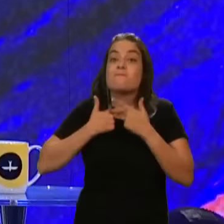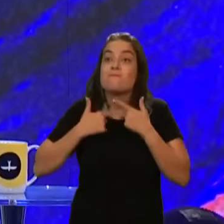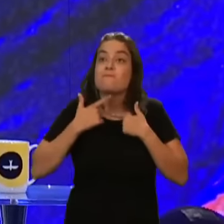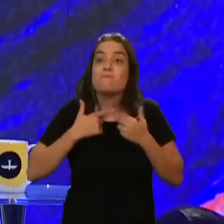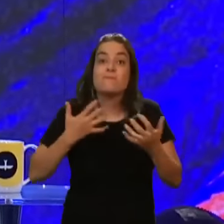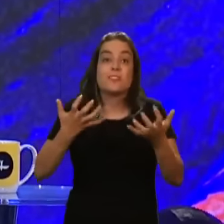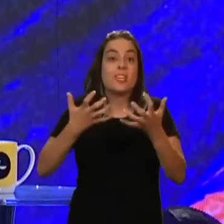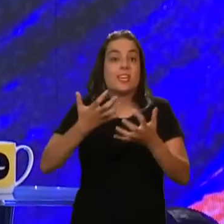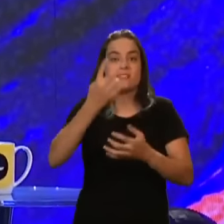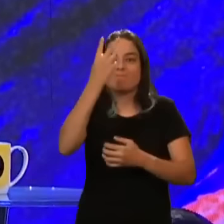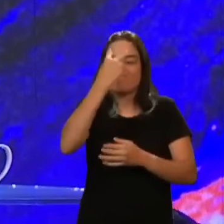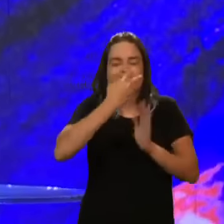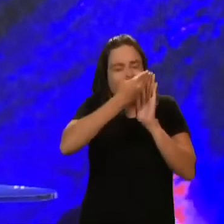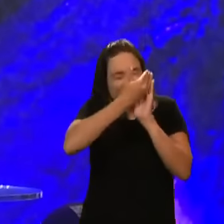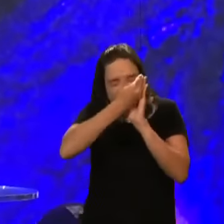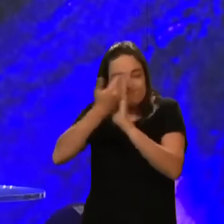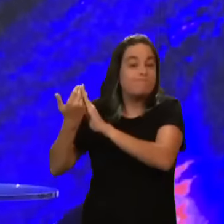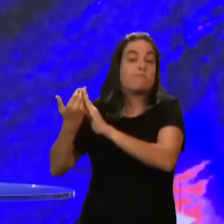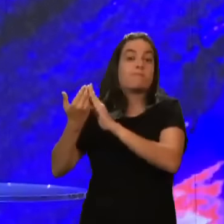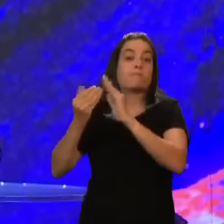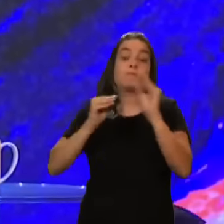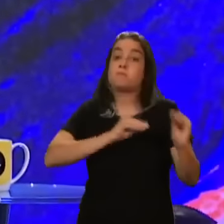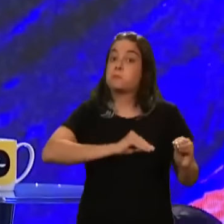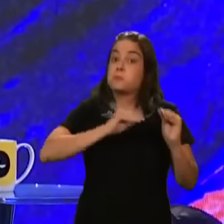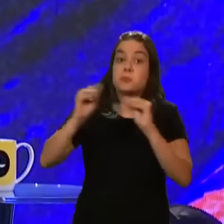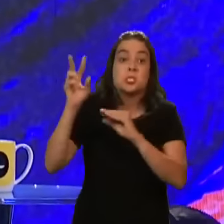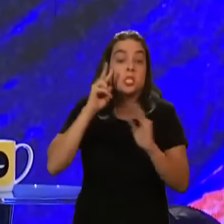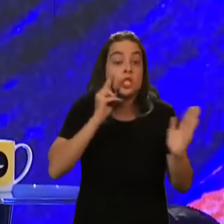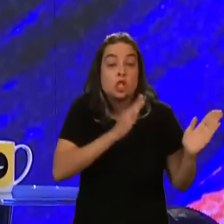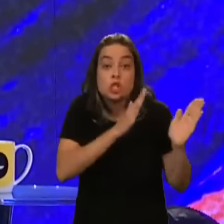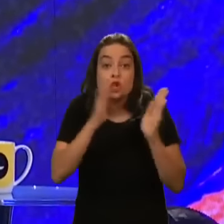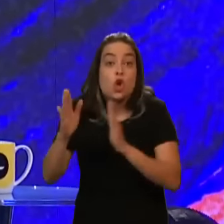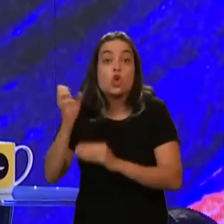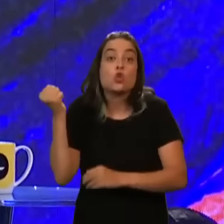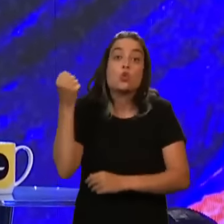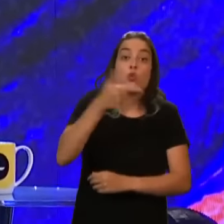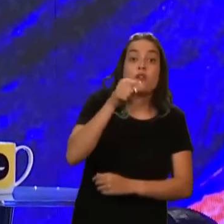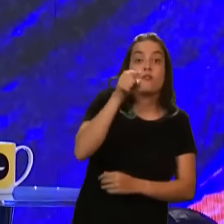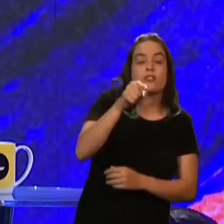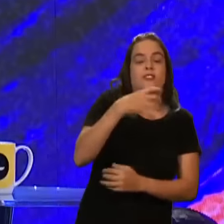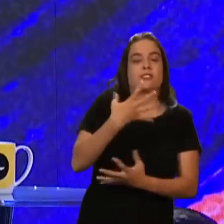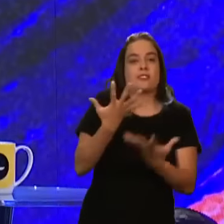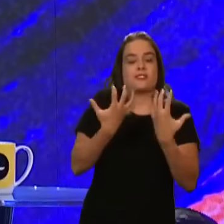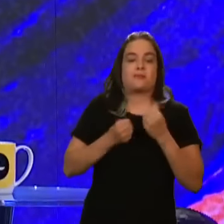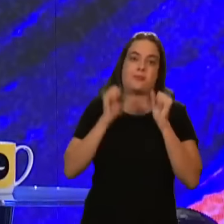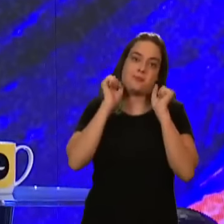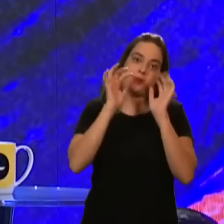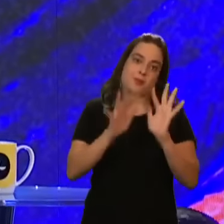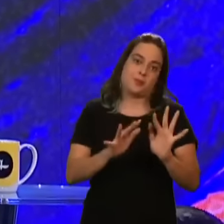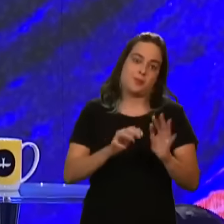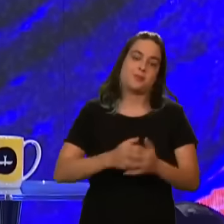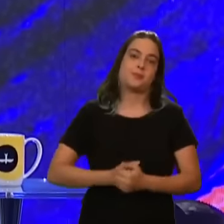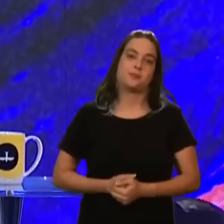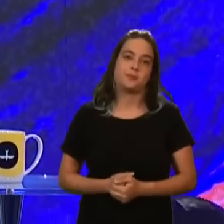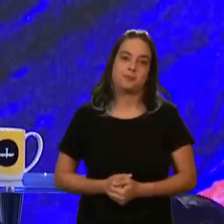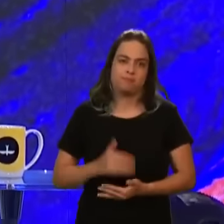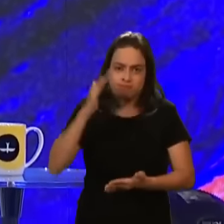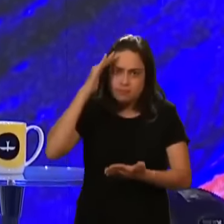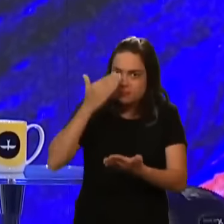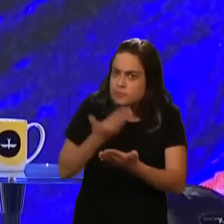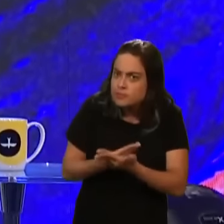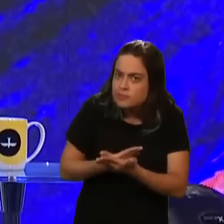essa cegueira e te colocar num novo mundo, numa nova história, do que você em ser abençoado. Você crê